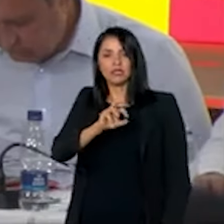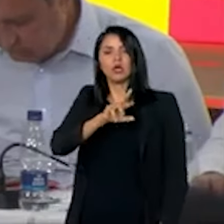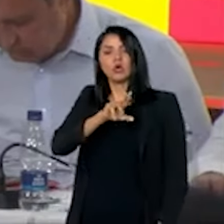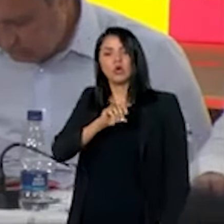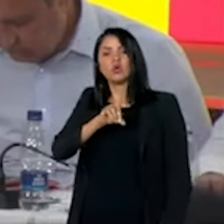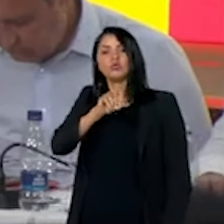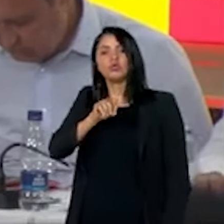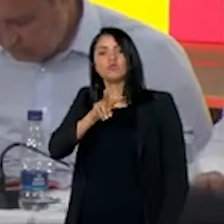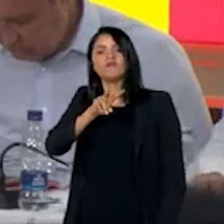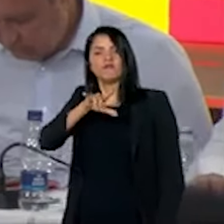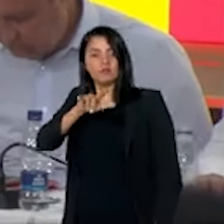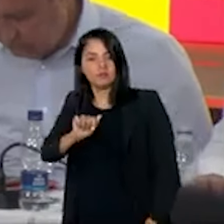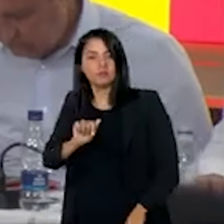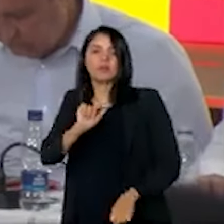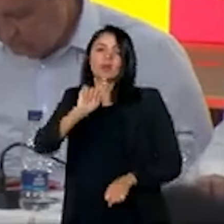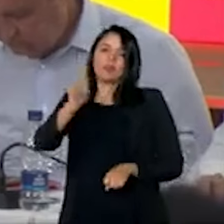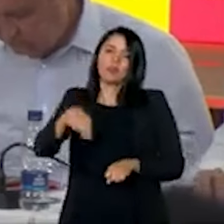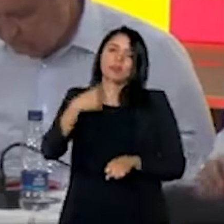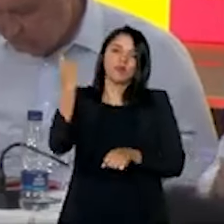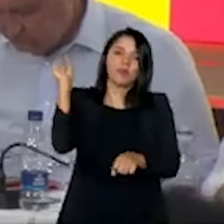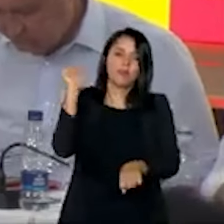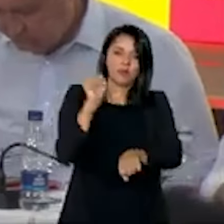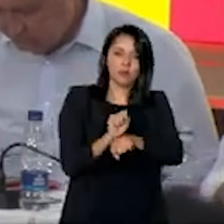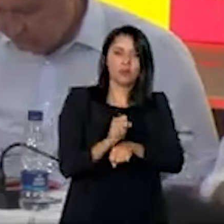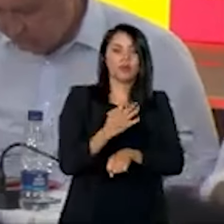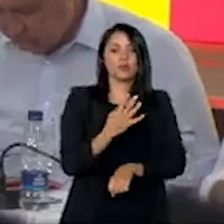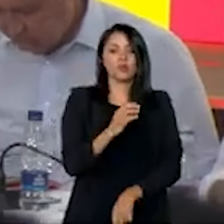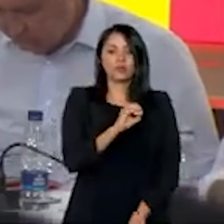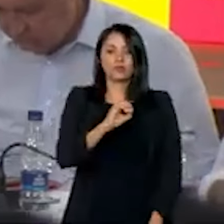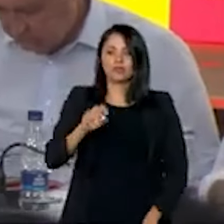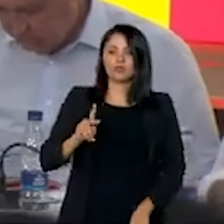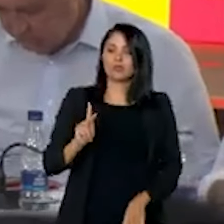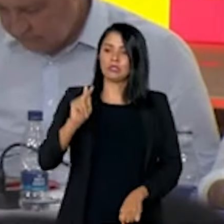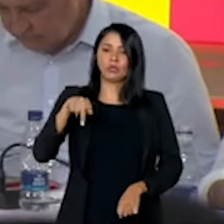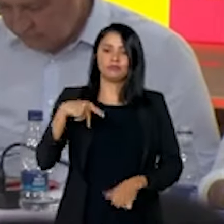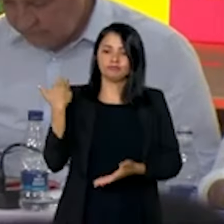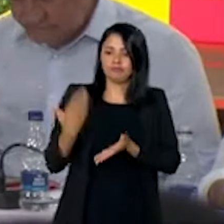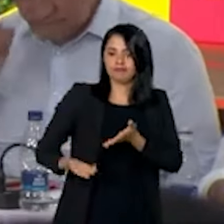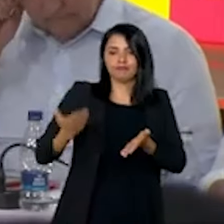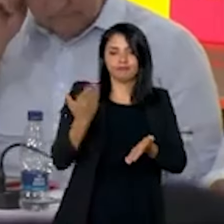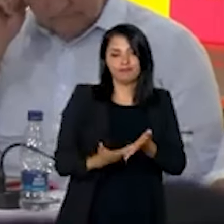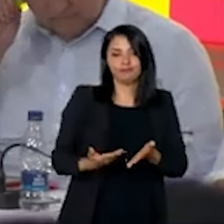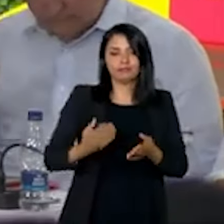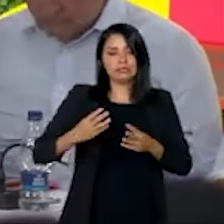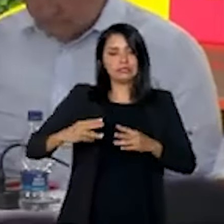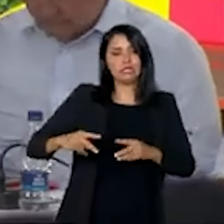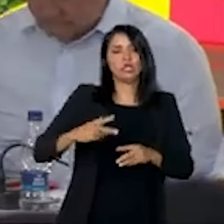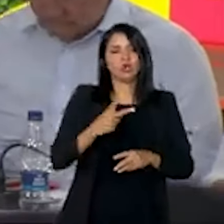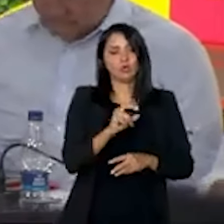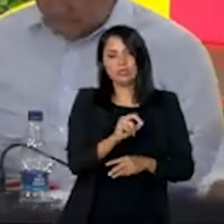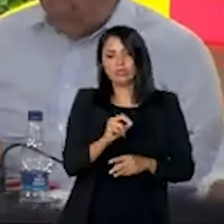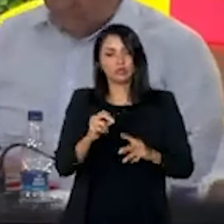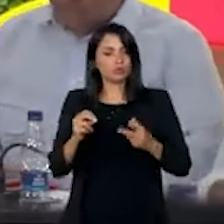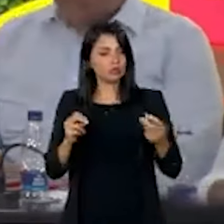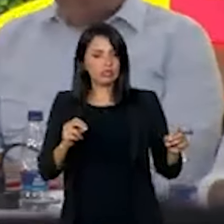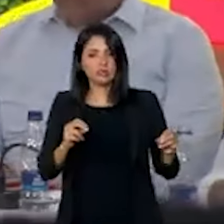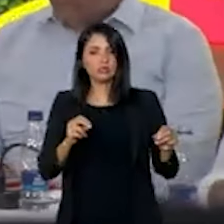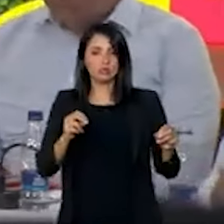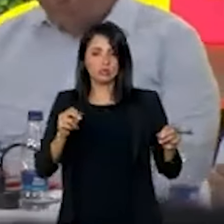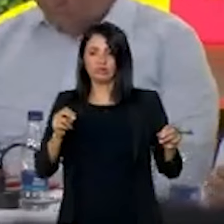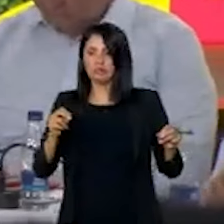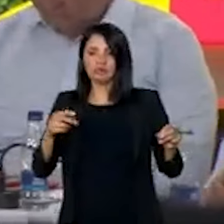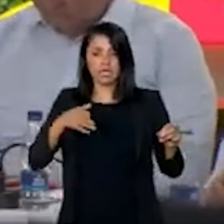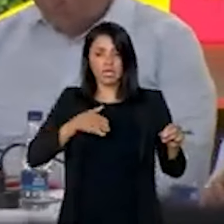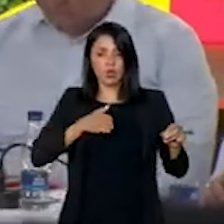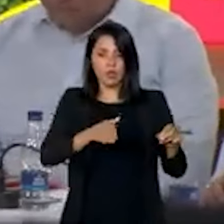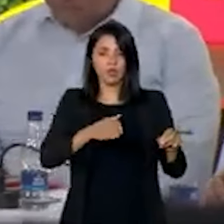uma paralisação. Tem 400 quilômetros perdidos. Tem 200 do lado, 200 do outro, e no meio tem 400 que